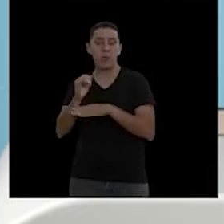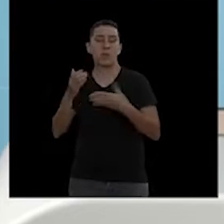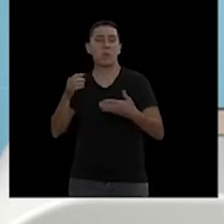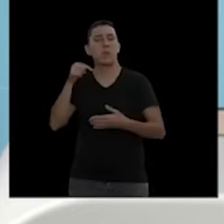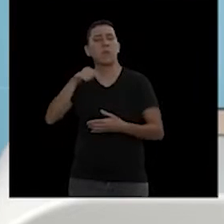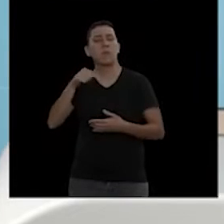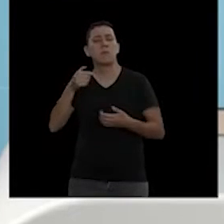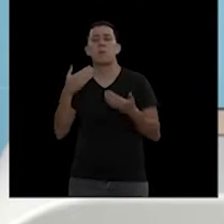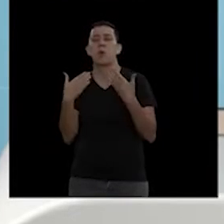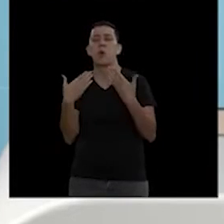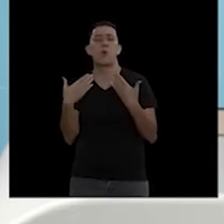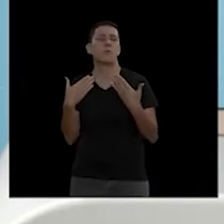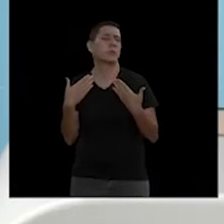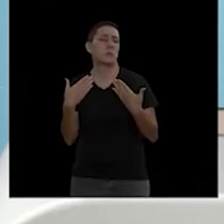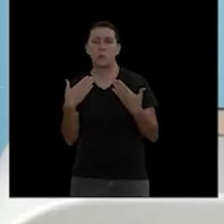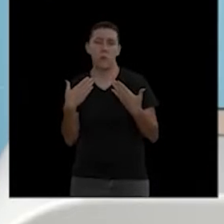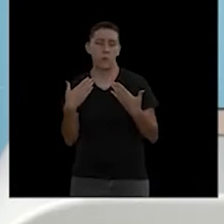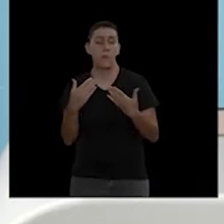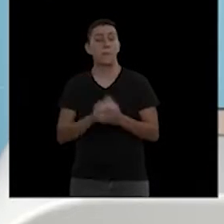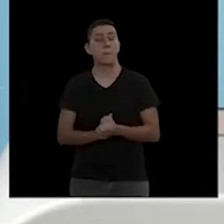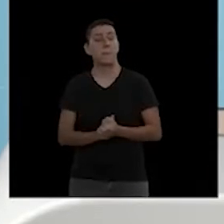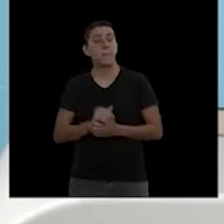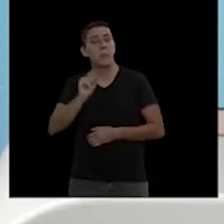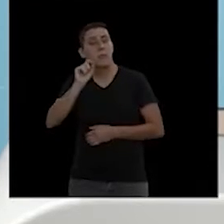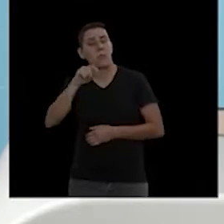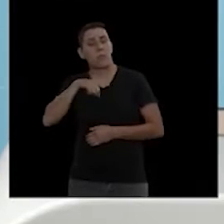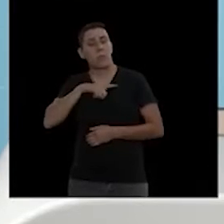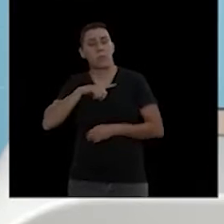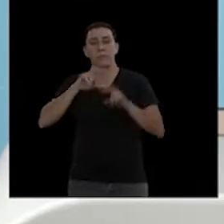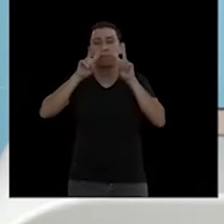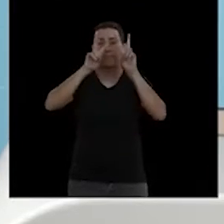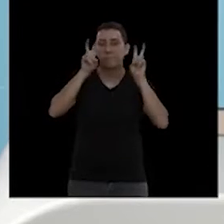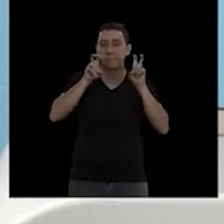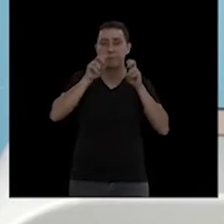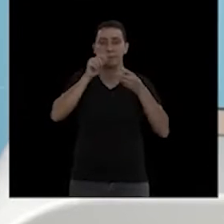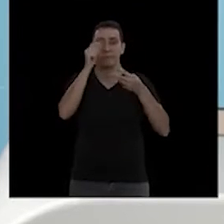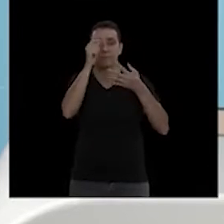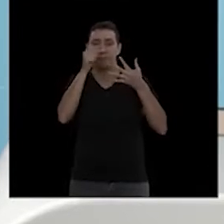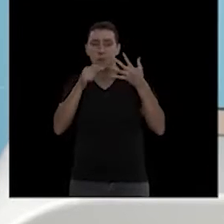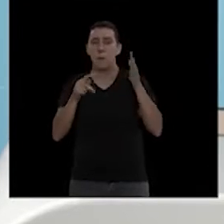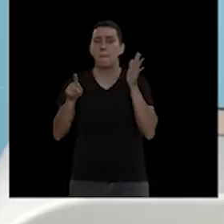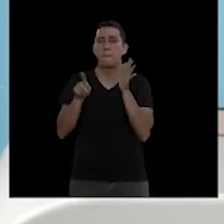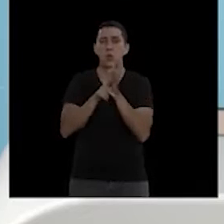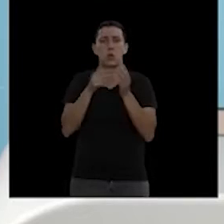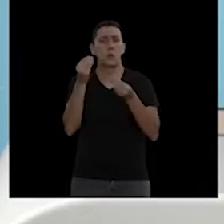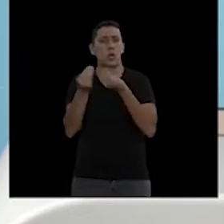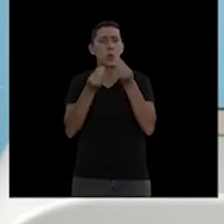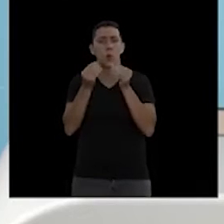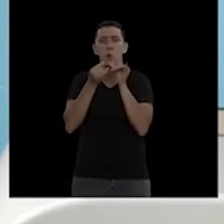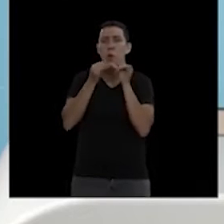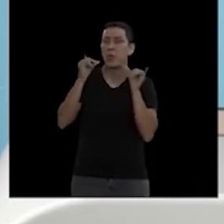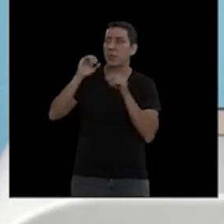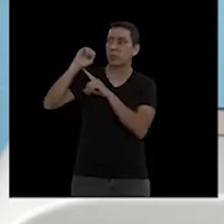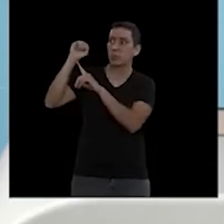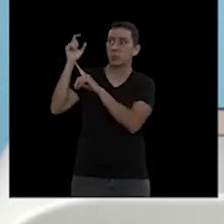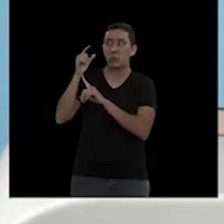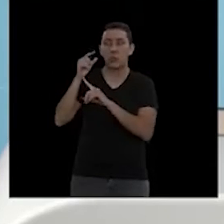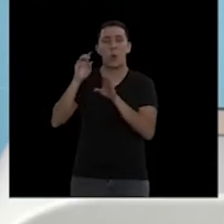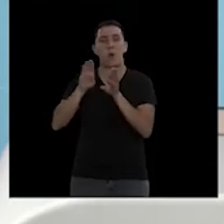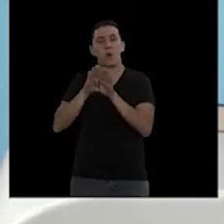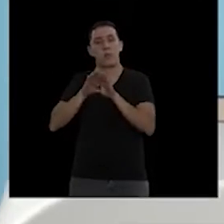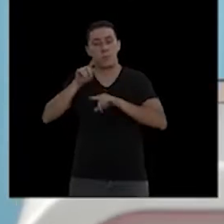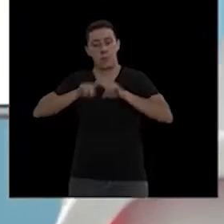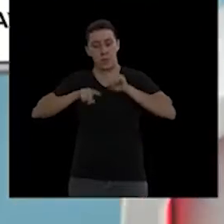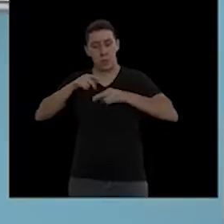tô aqui para falar com vocês sobre tudo quanto for assunto técnico em relação à energia solar os produtos